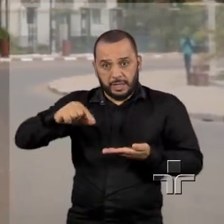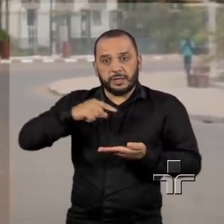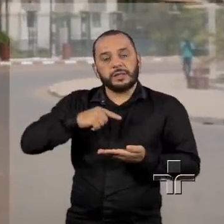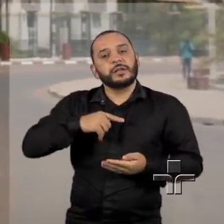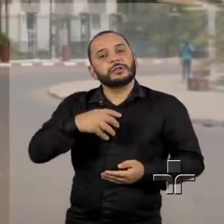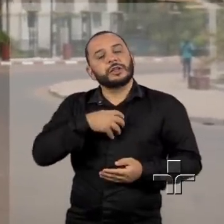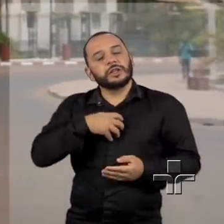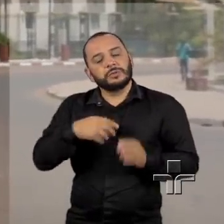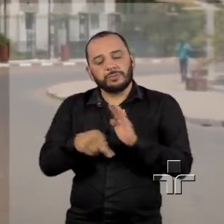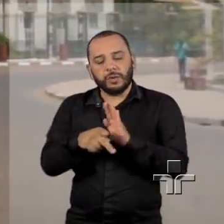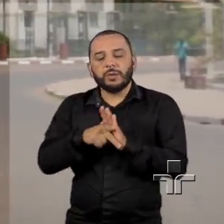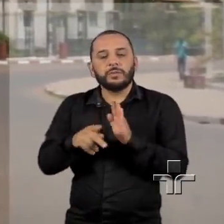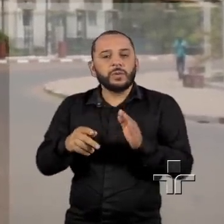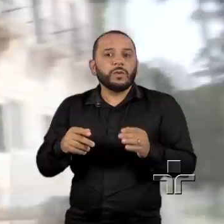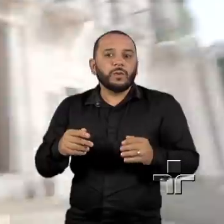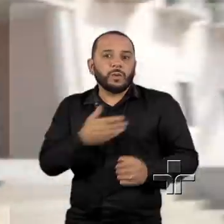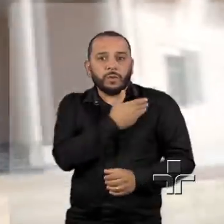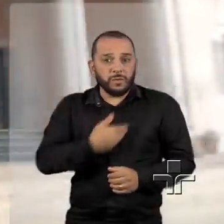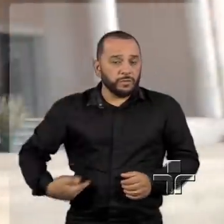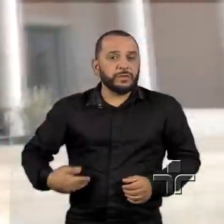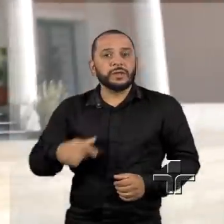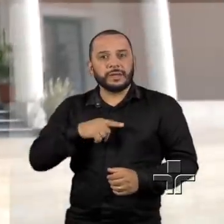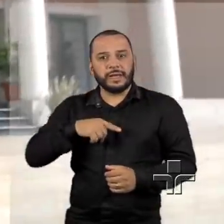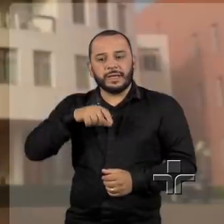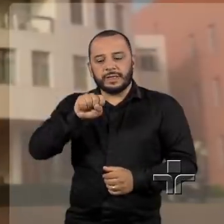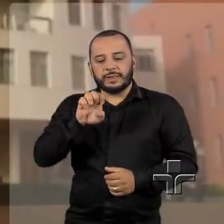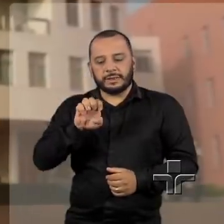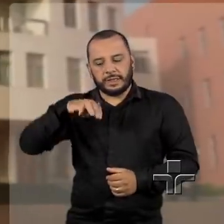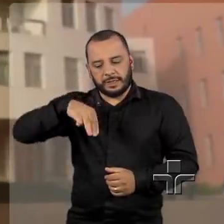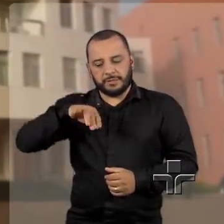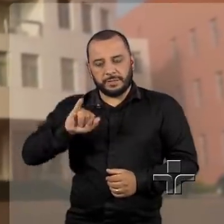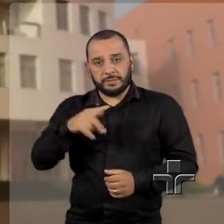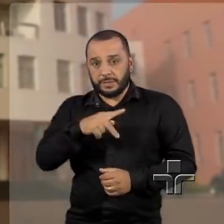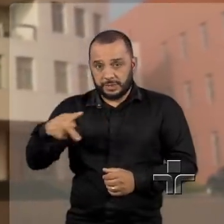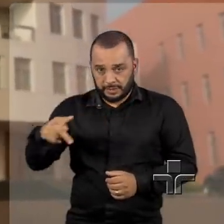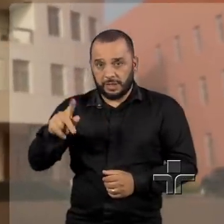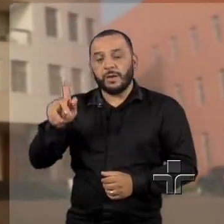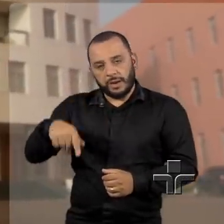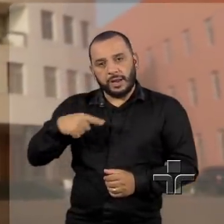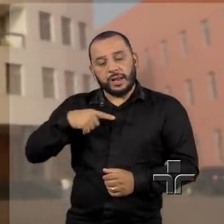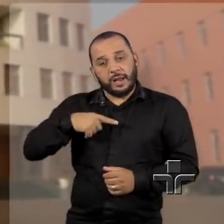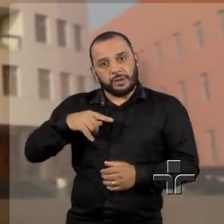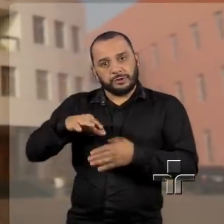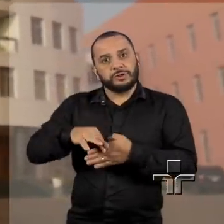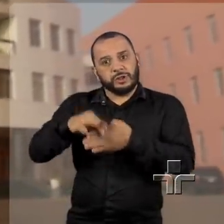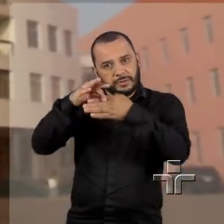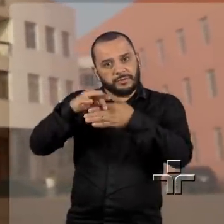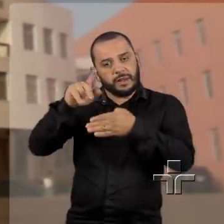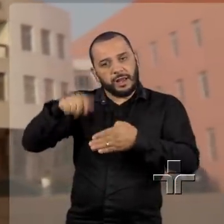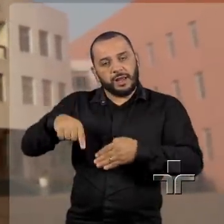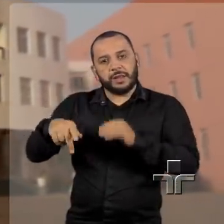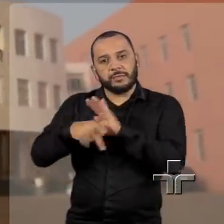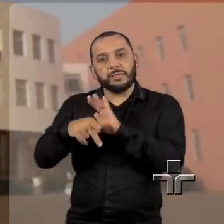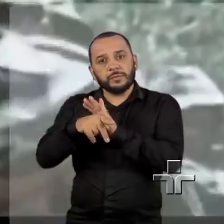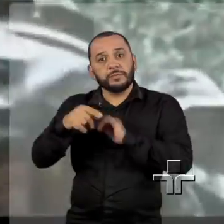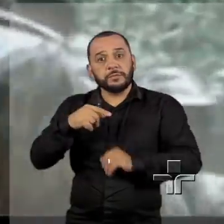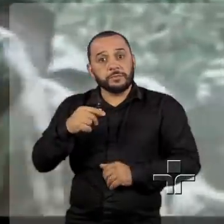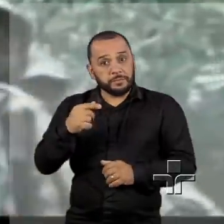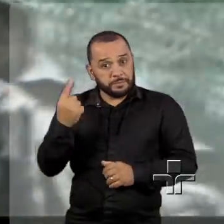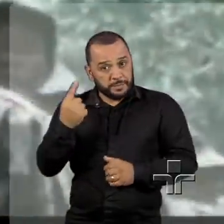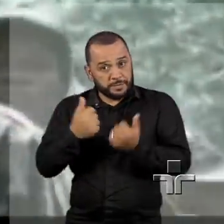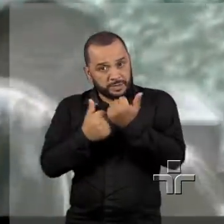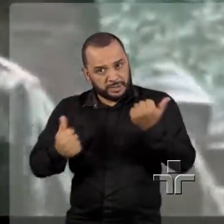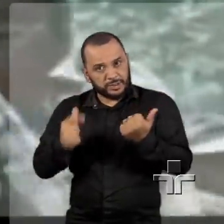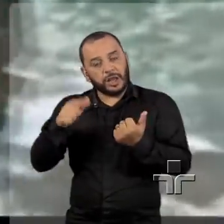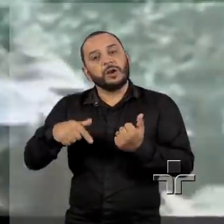governo semipresidencial, onde o chefe de Estado é o presidente e o primeiro-ministro é o chefe de governo. O